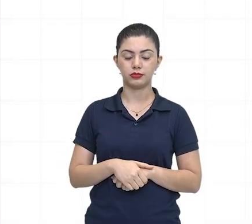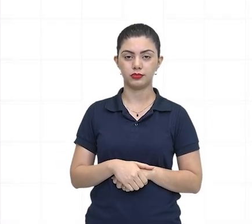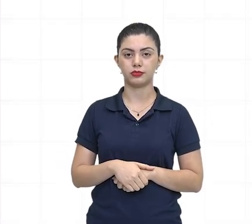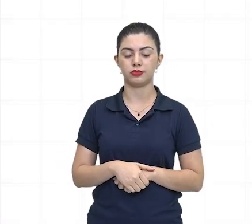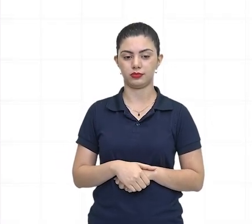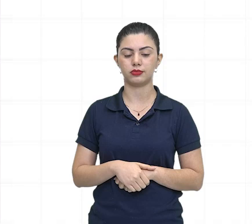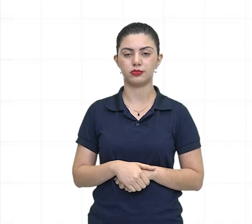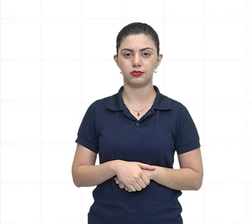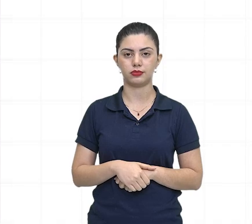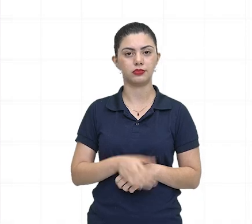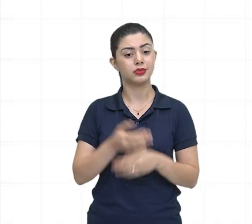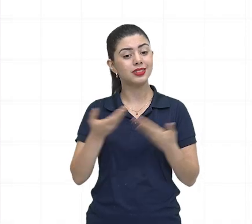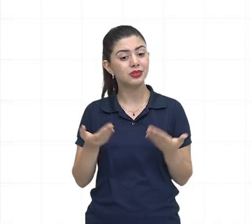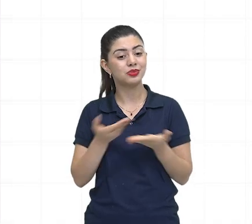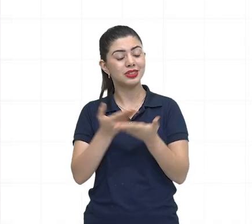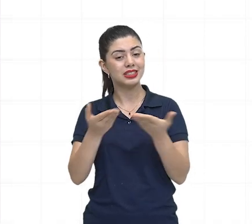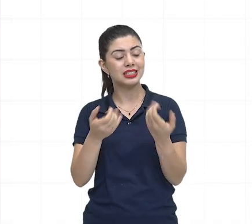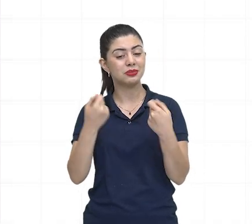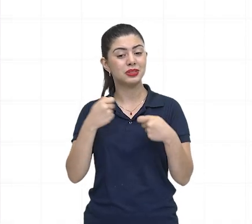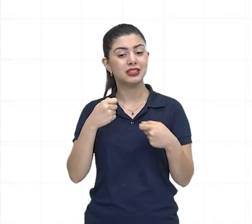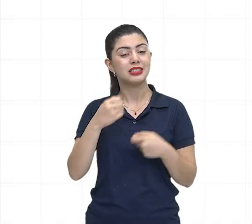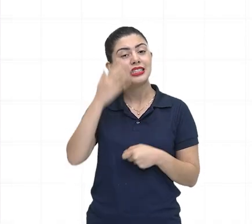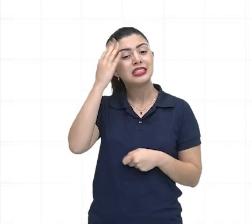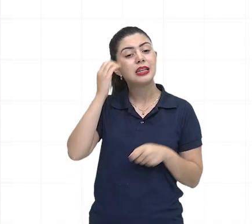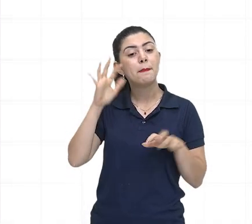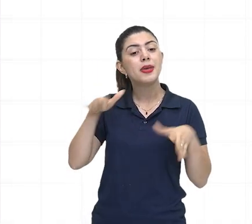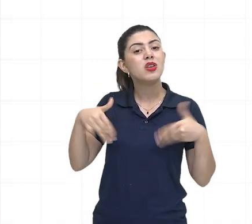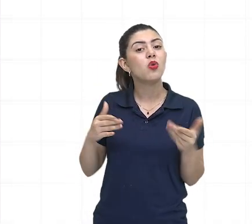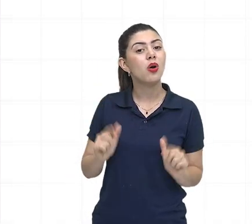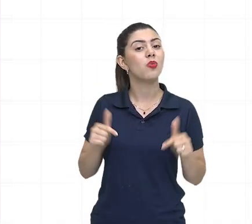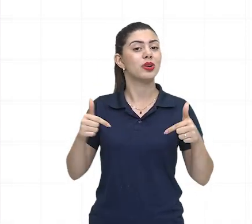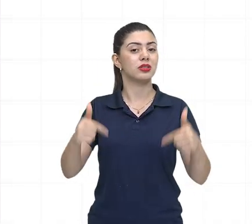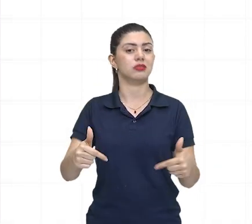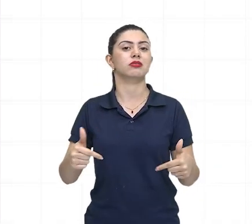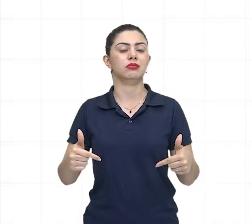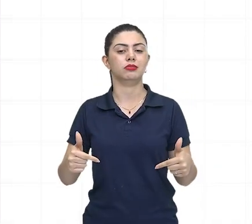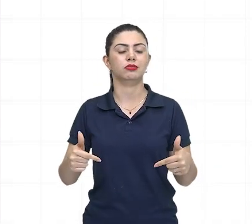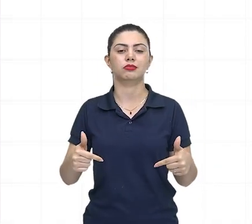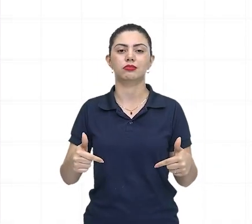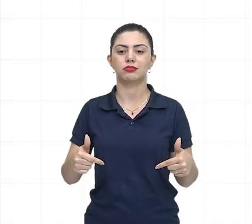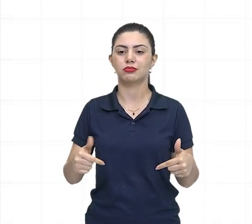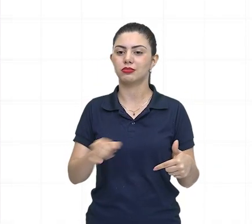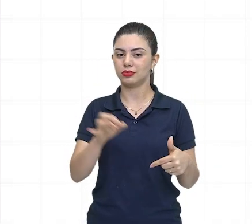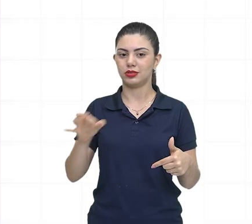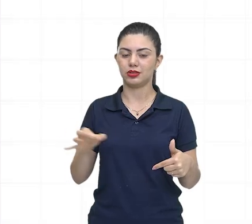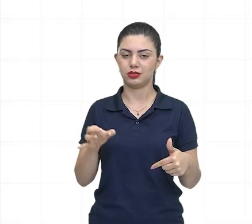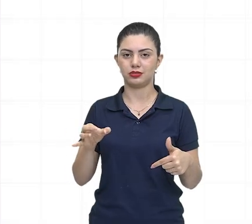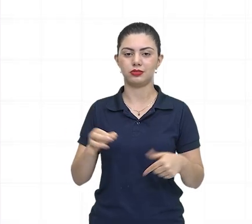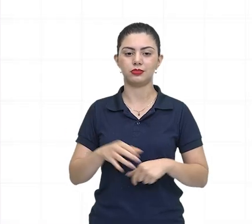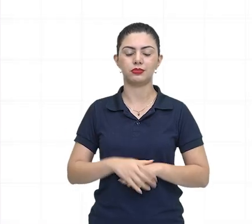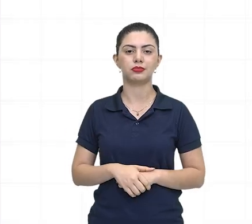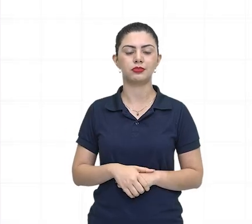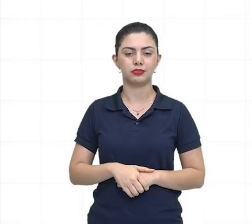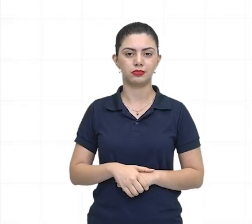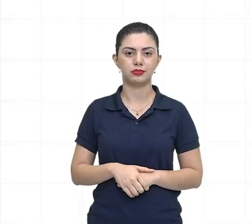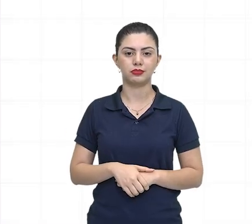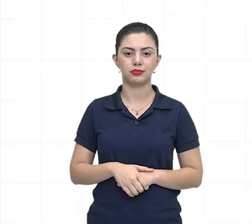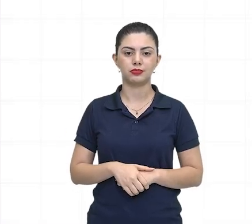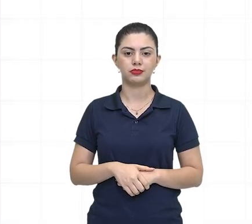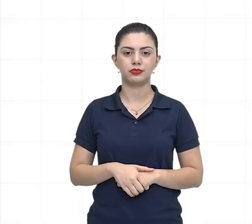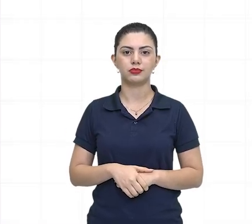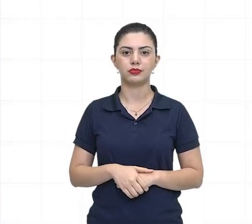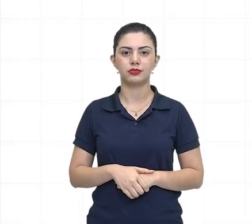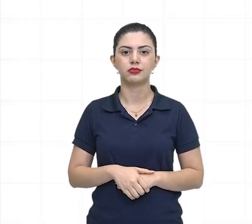Você então aqui precisa saber qual é a tarefa, né? Então se nós olharmos para o que está aqui, certo?